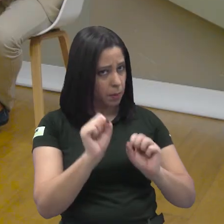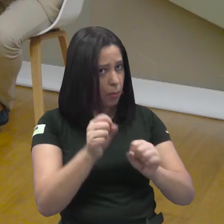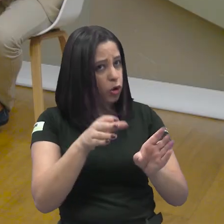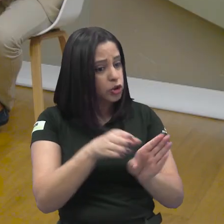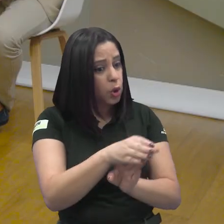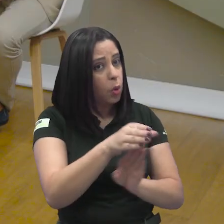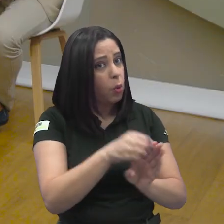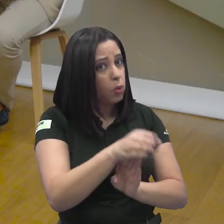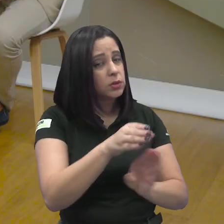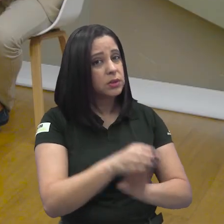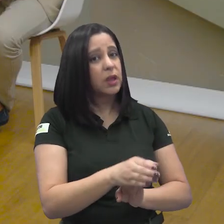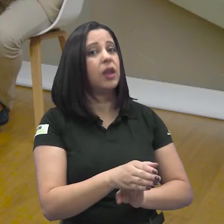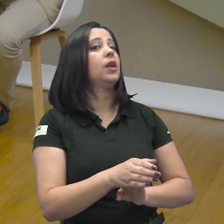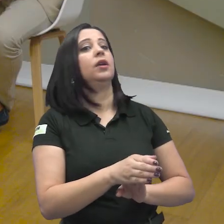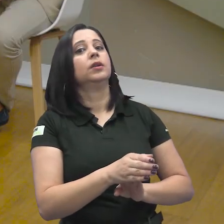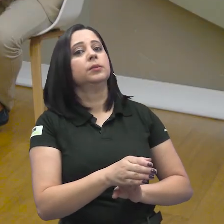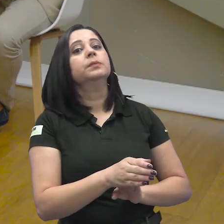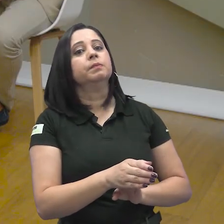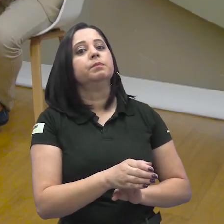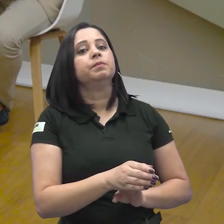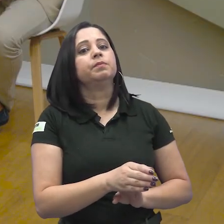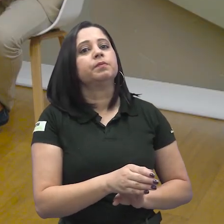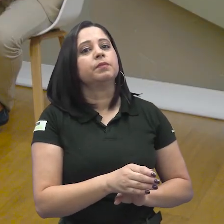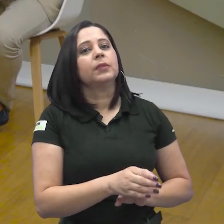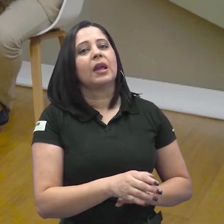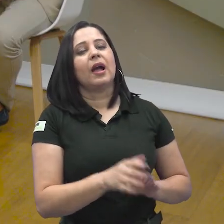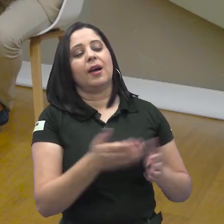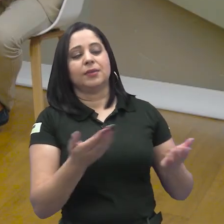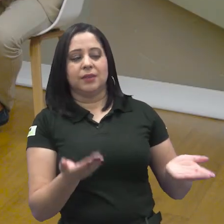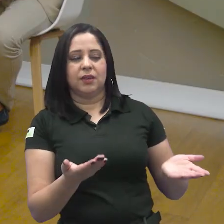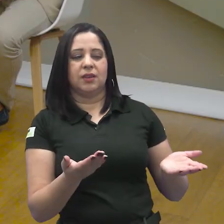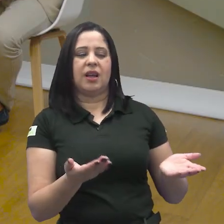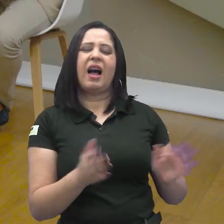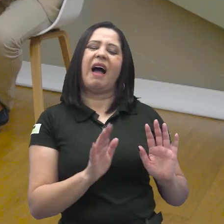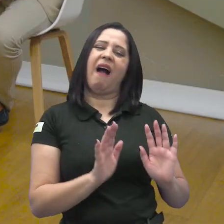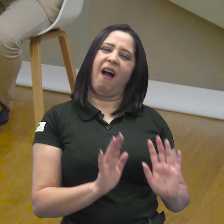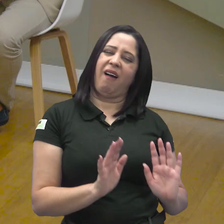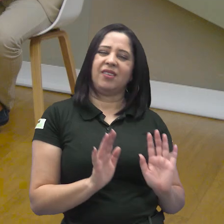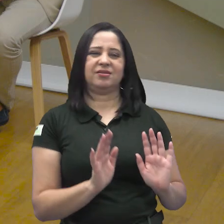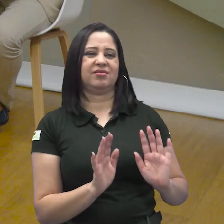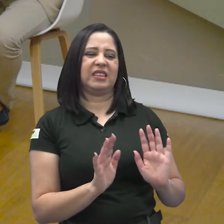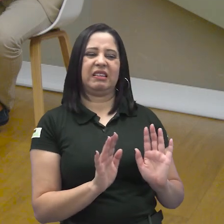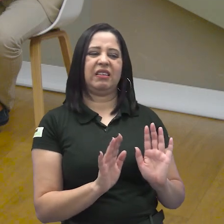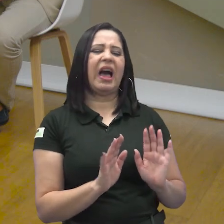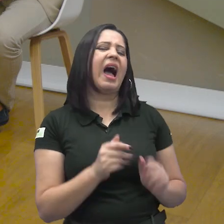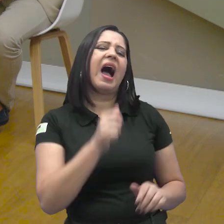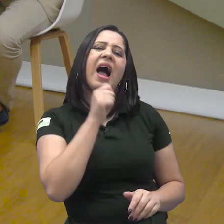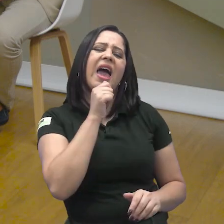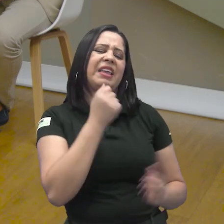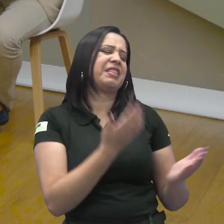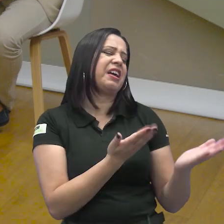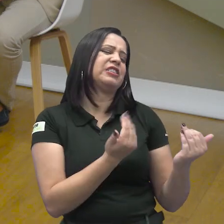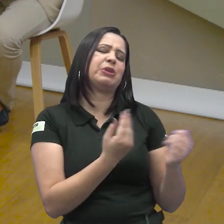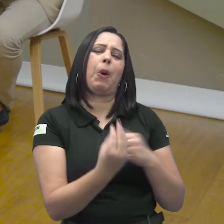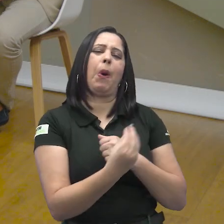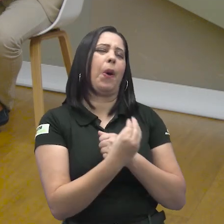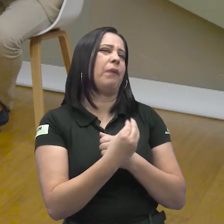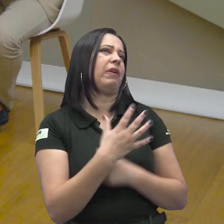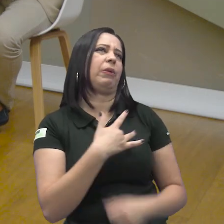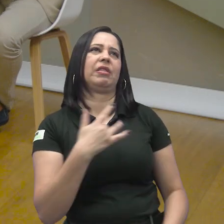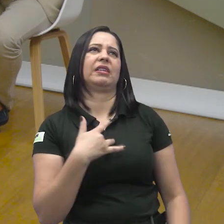conselho que você deixa para as pessoas que estão acompanhando a gente agora e que acham que, não, é cedo demais para eu cuidar dessa parte, dessa área da minha